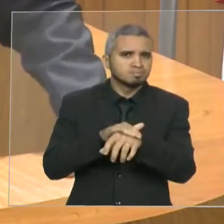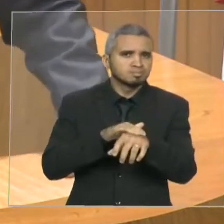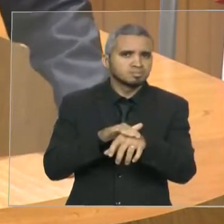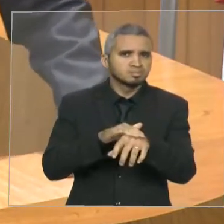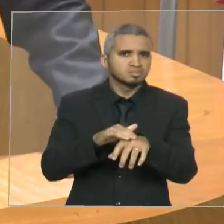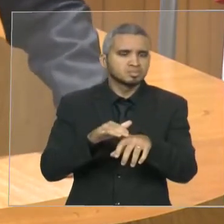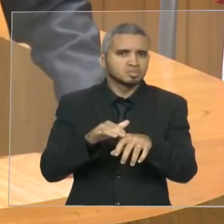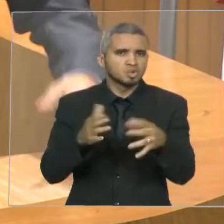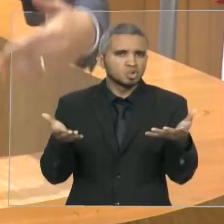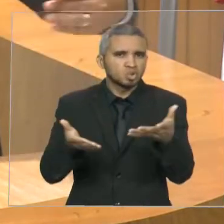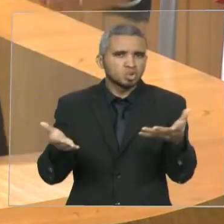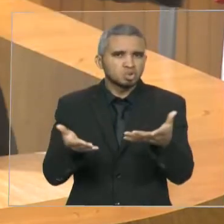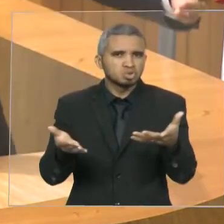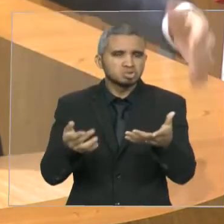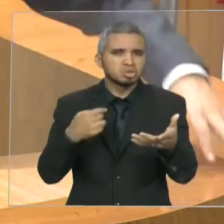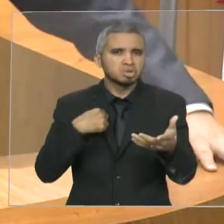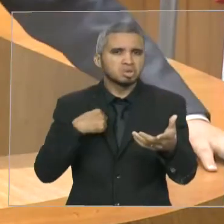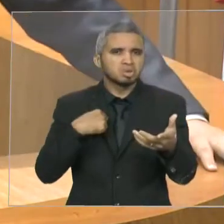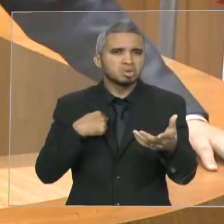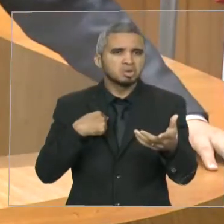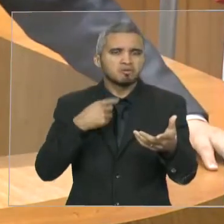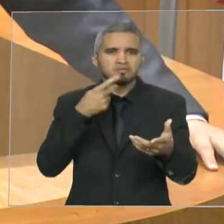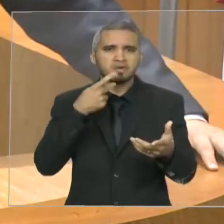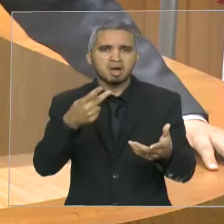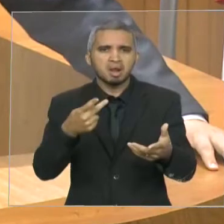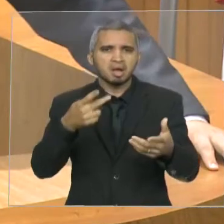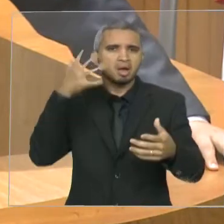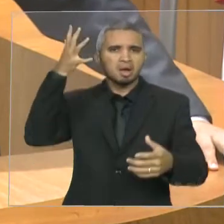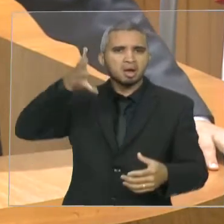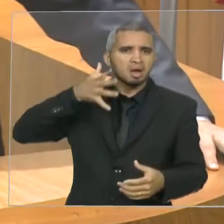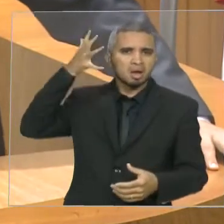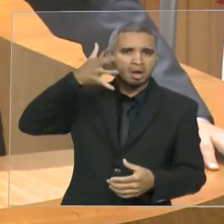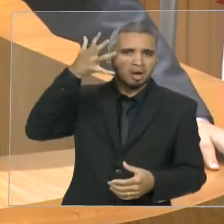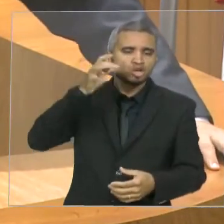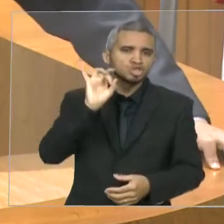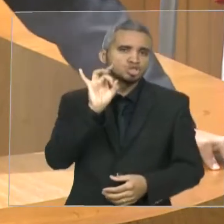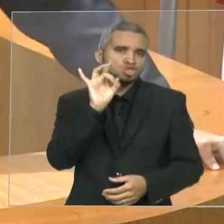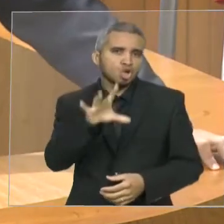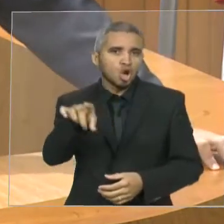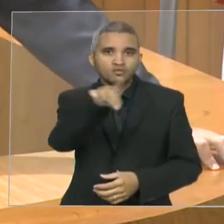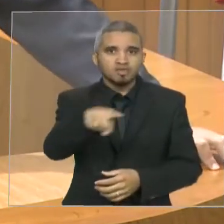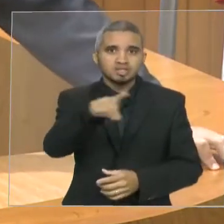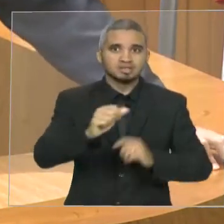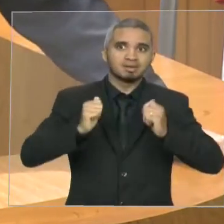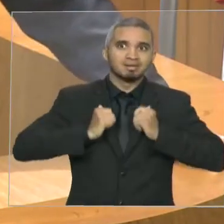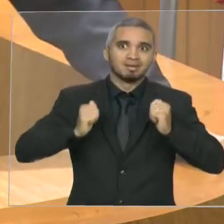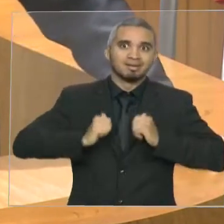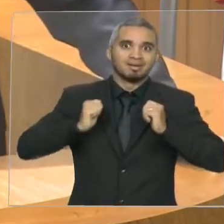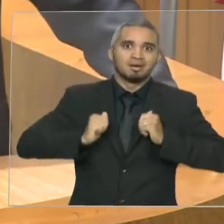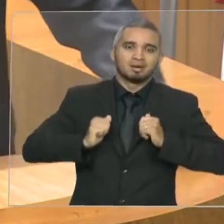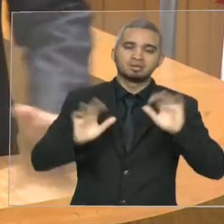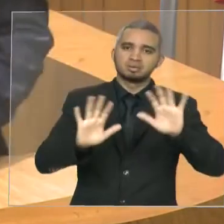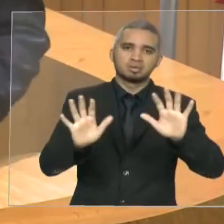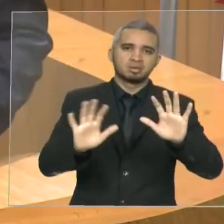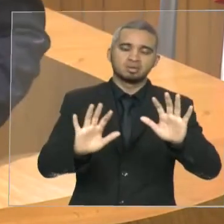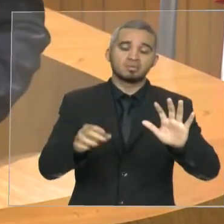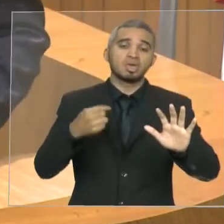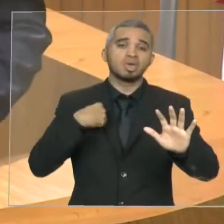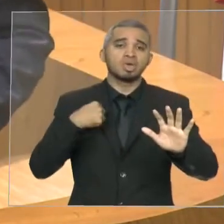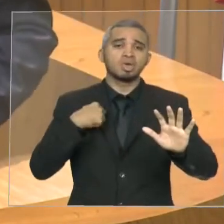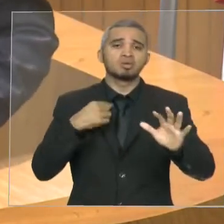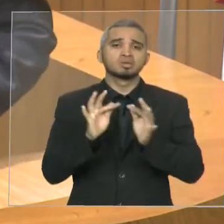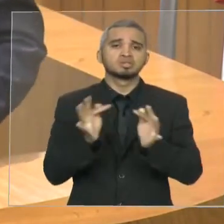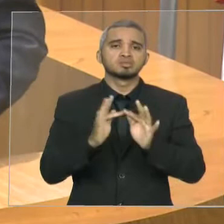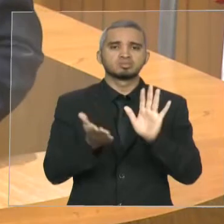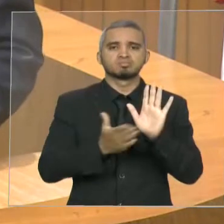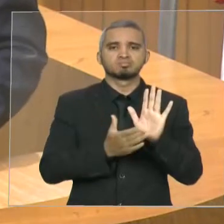aqui estar falando só para gerar uma expectativa. Nos convém encaminhar e, a partir